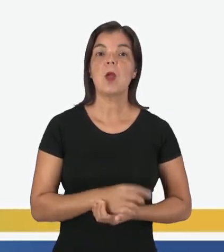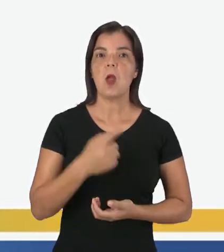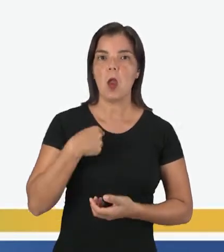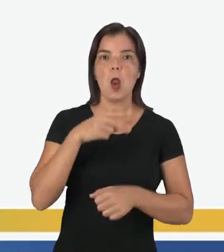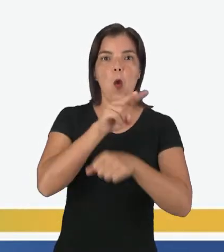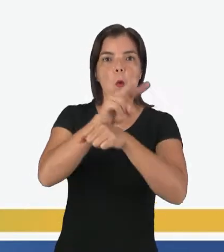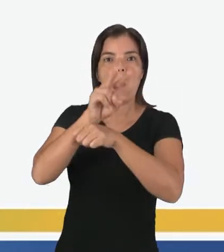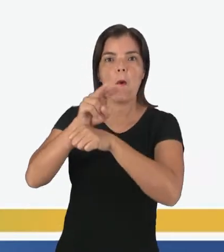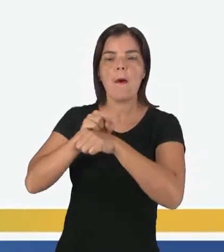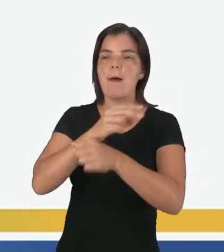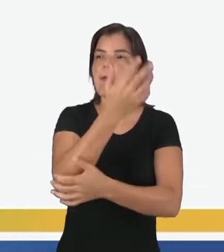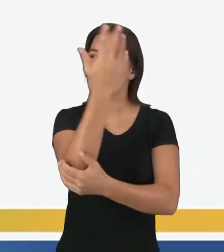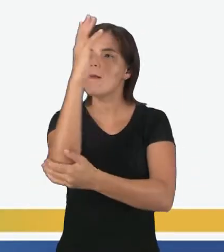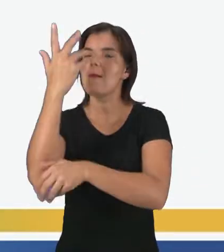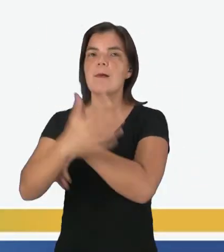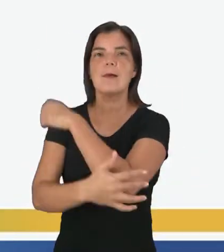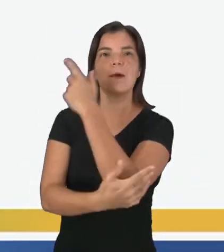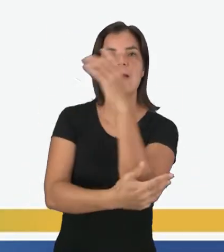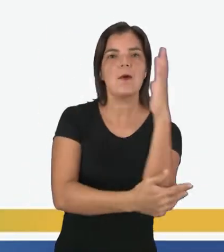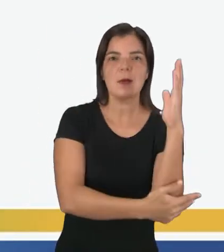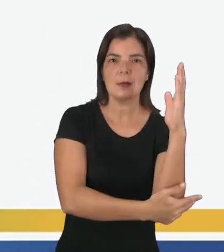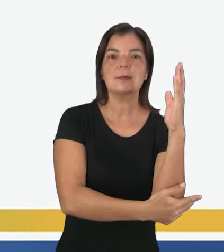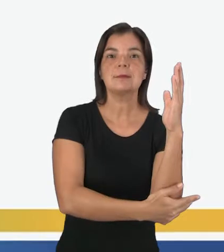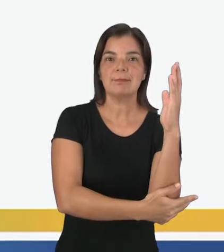Ele é o protetor da natureza.